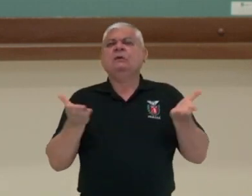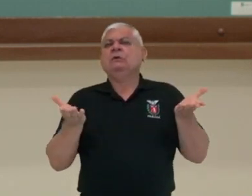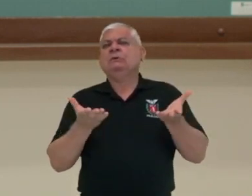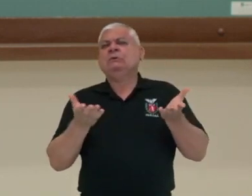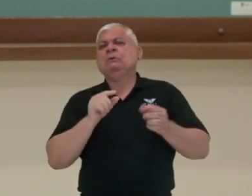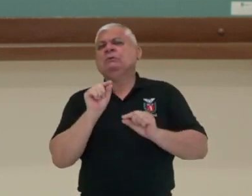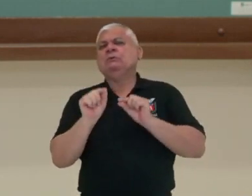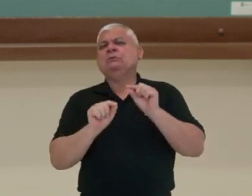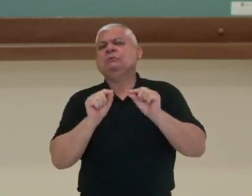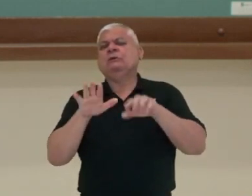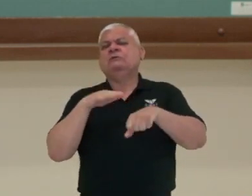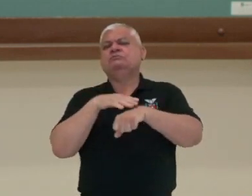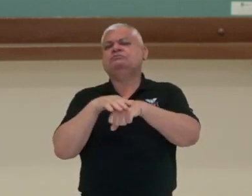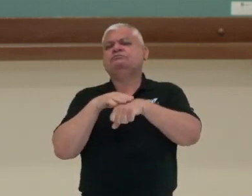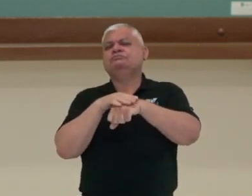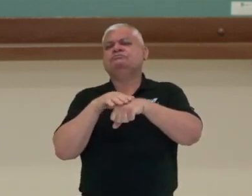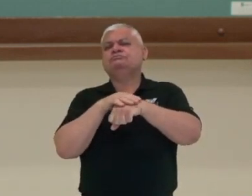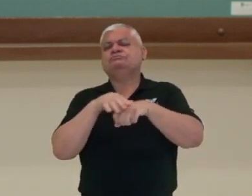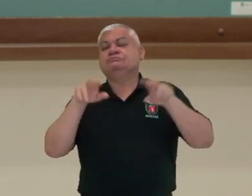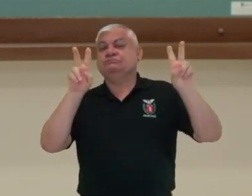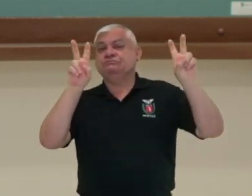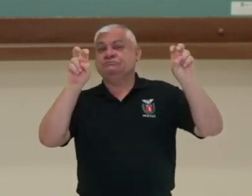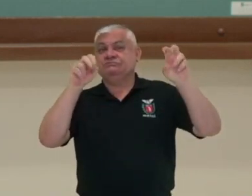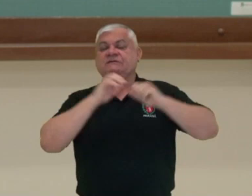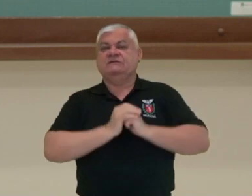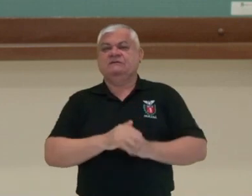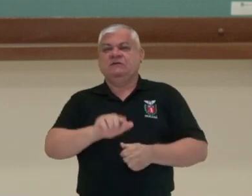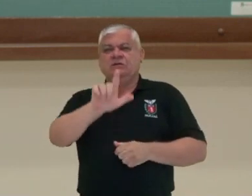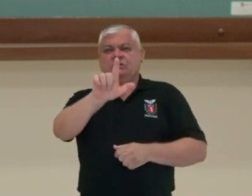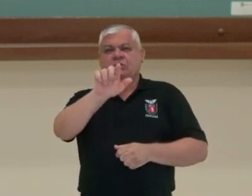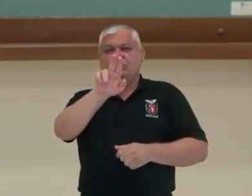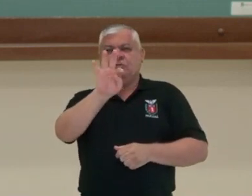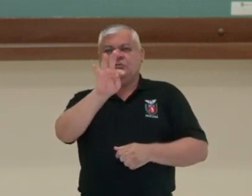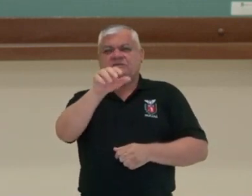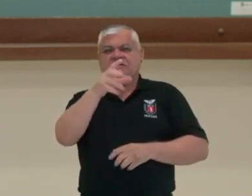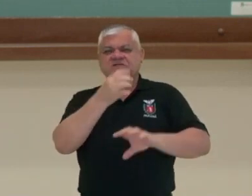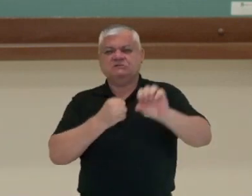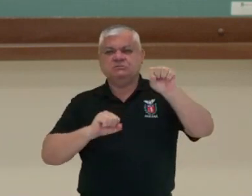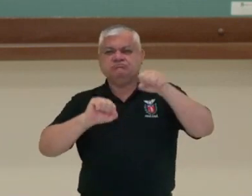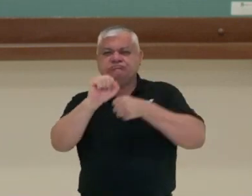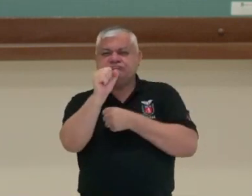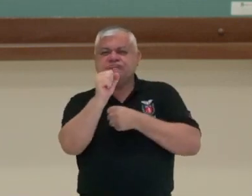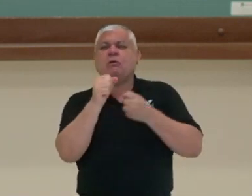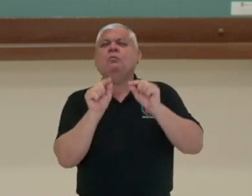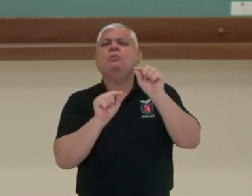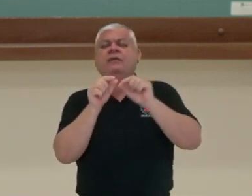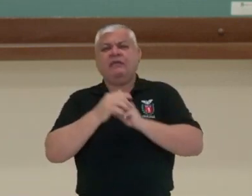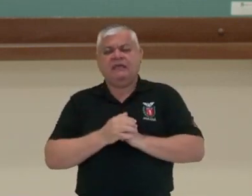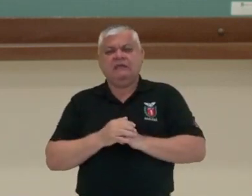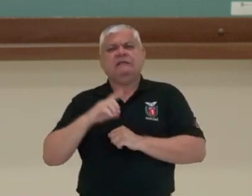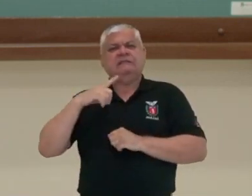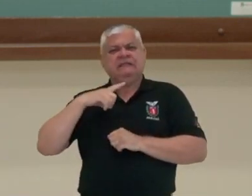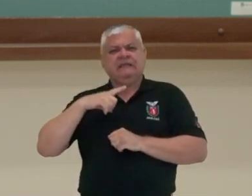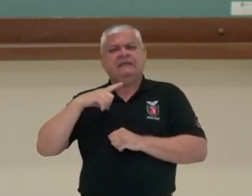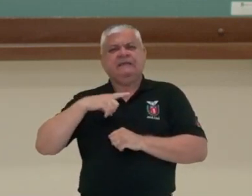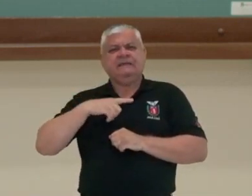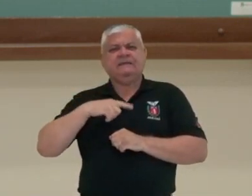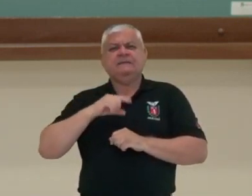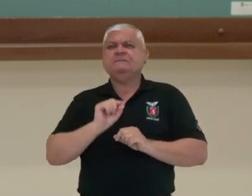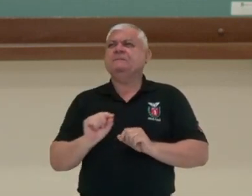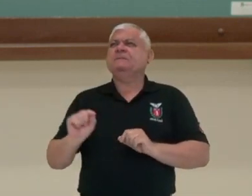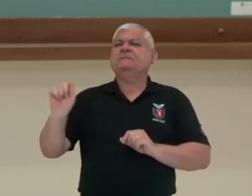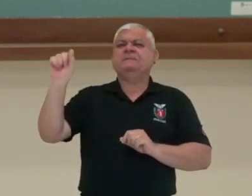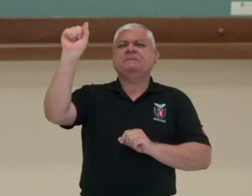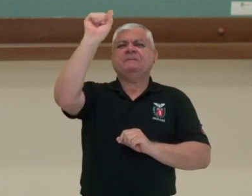queremos conversar sobre as lutas que estão aí